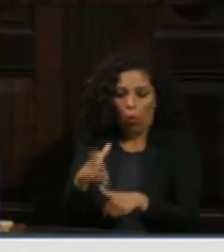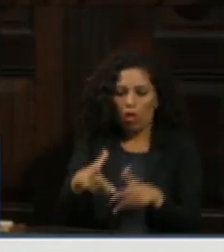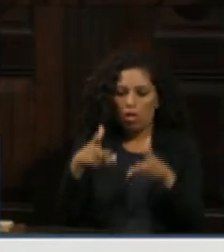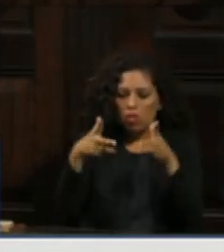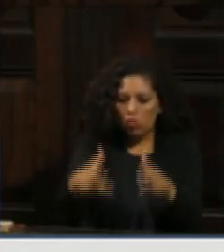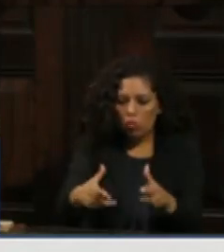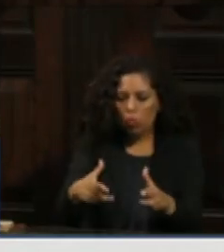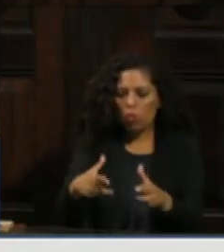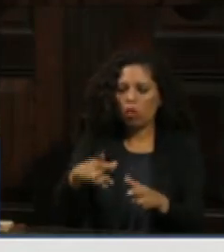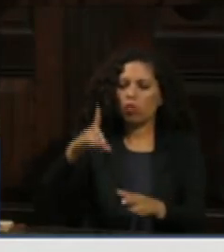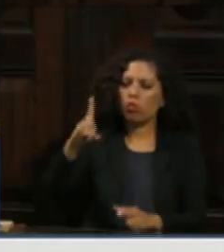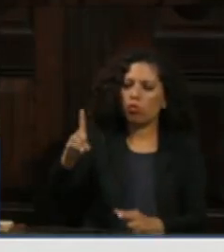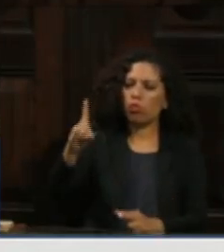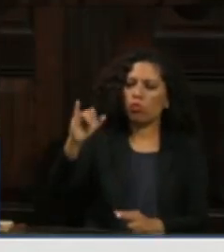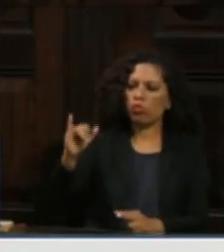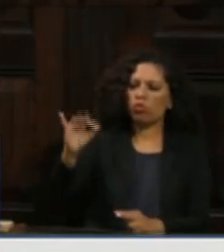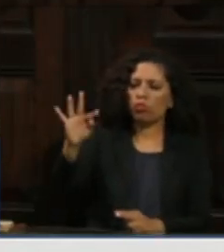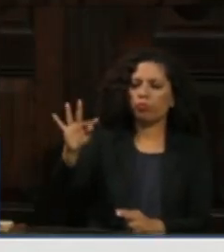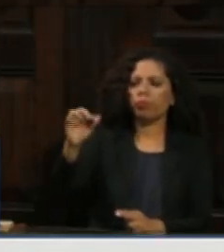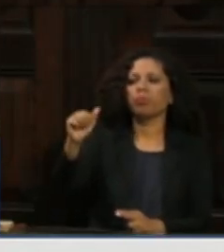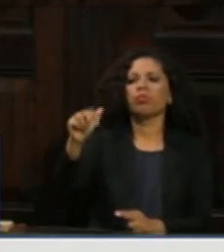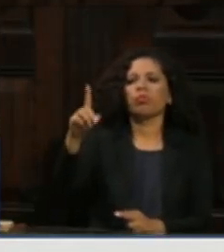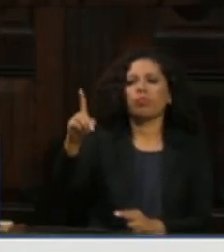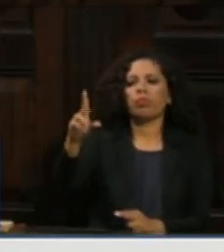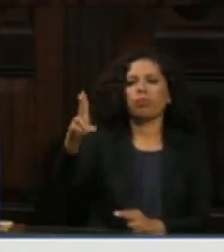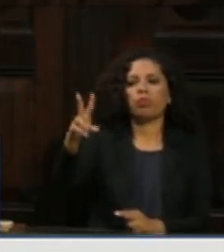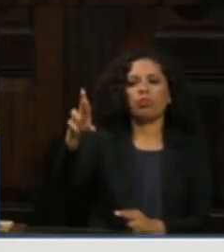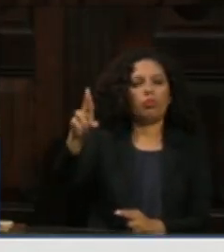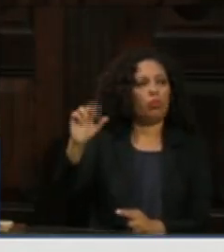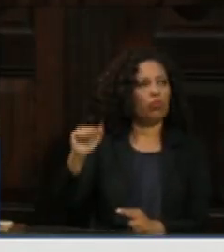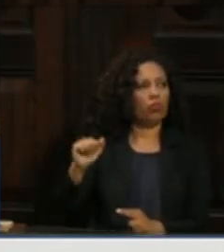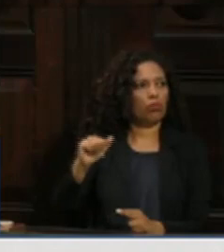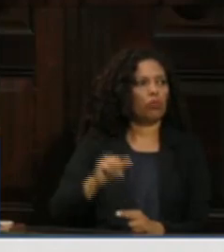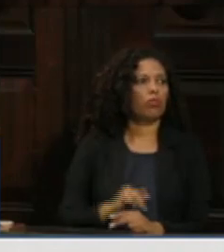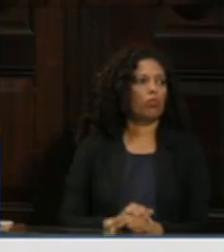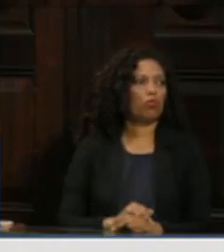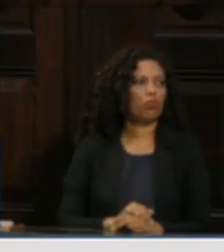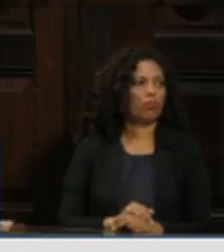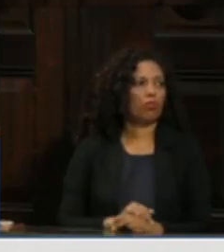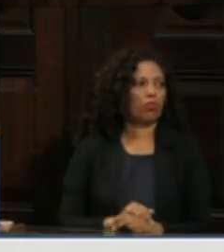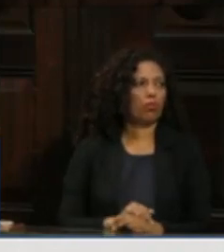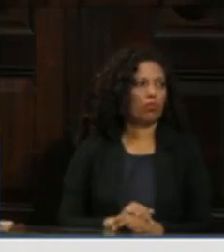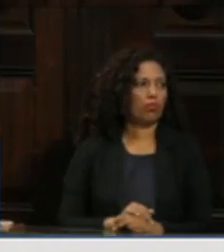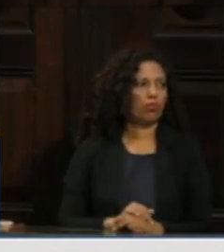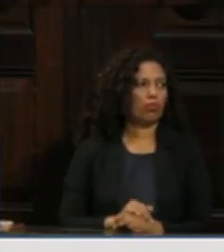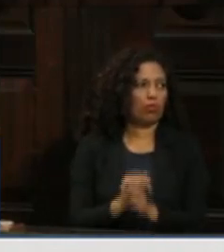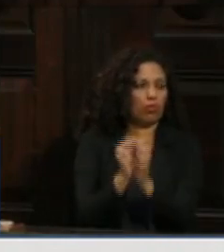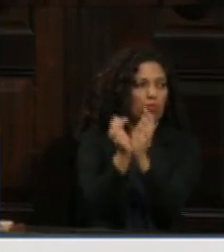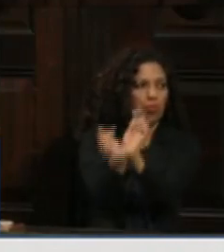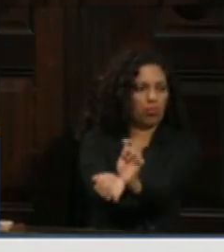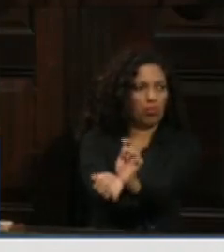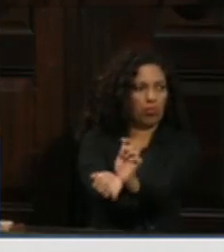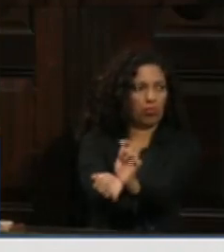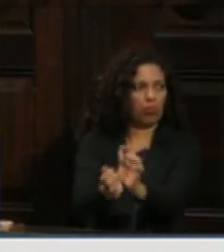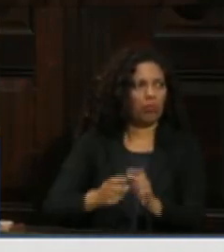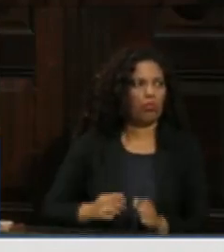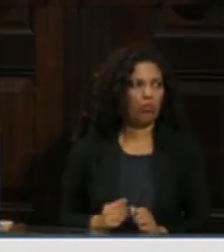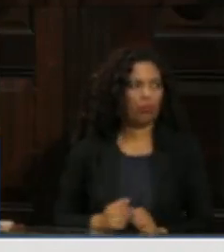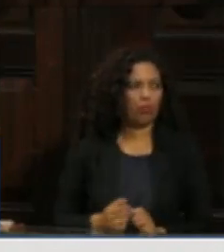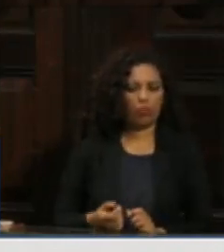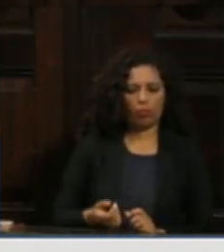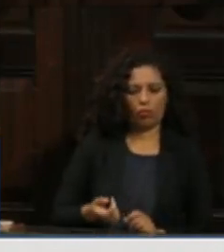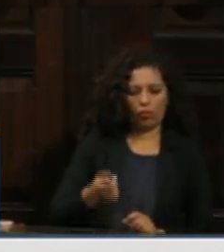hoje, um pouco também da questão ocorrida em Niterói na última segunda-feira, mas aproveitando aqui as palavras